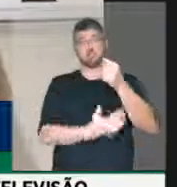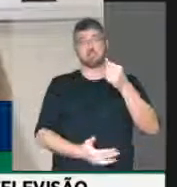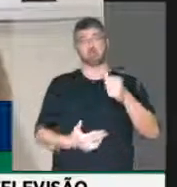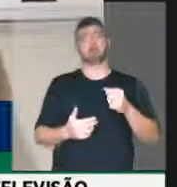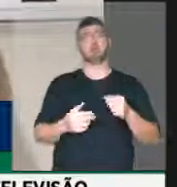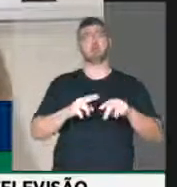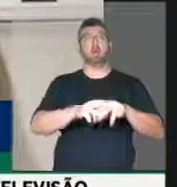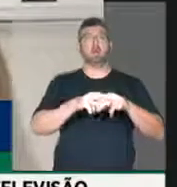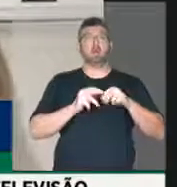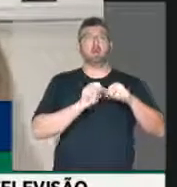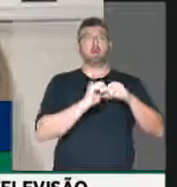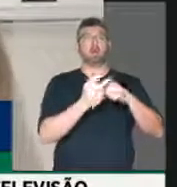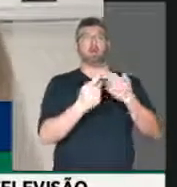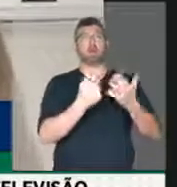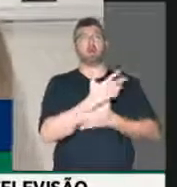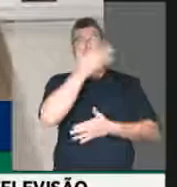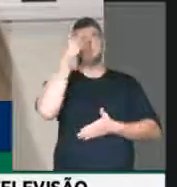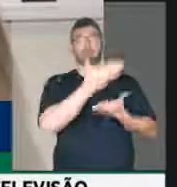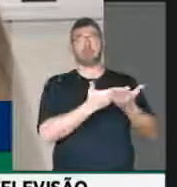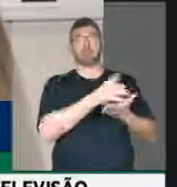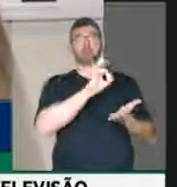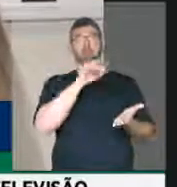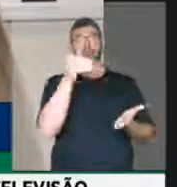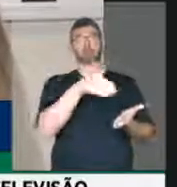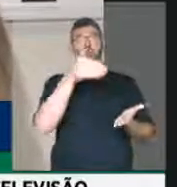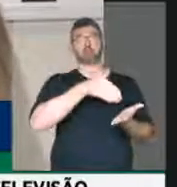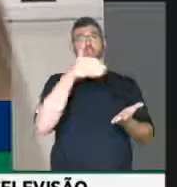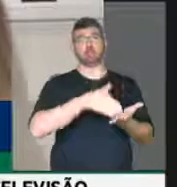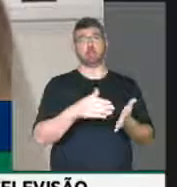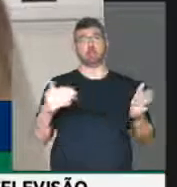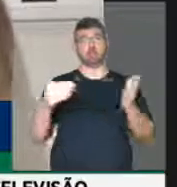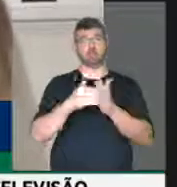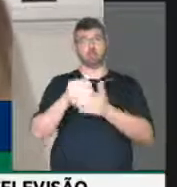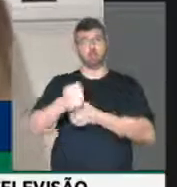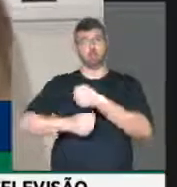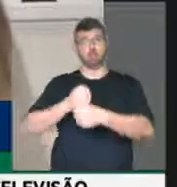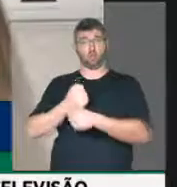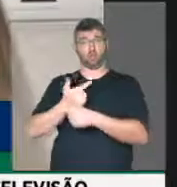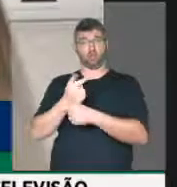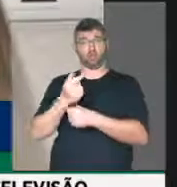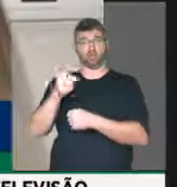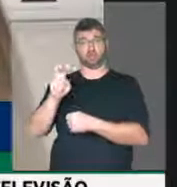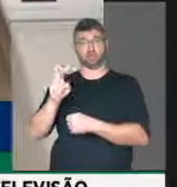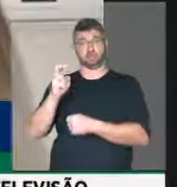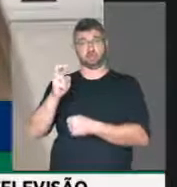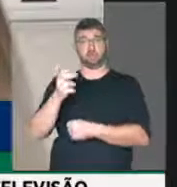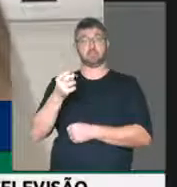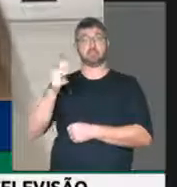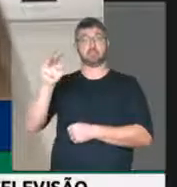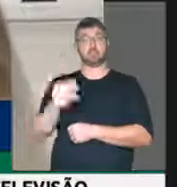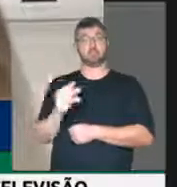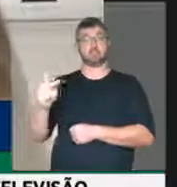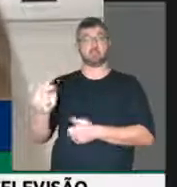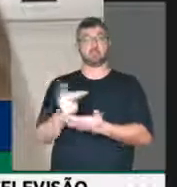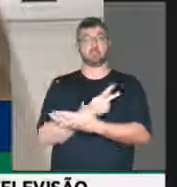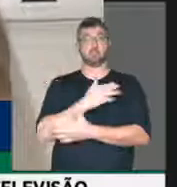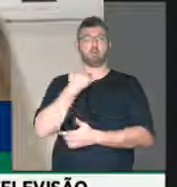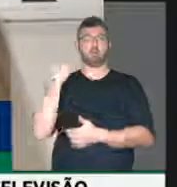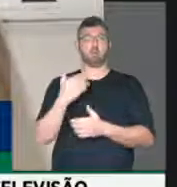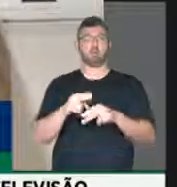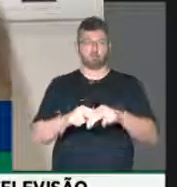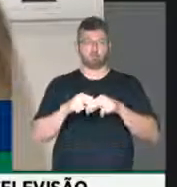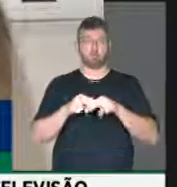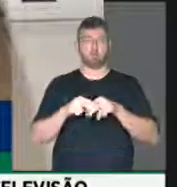pandemia, e até 2025 serão 6 milhões de mortes decorrentes da